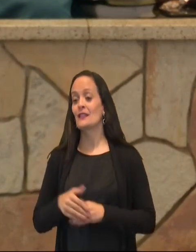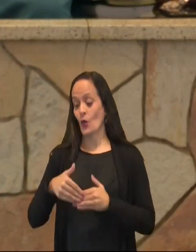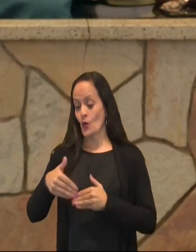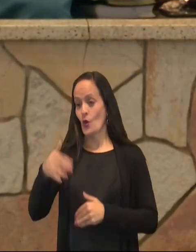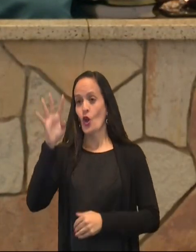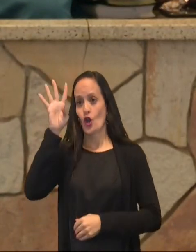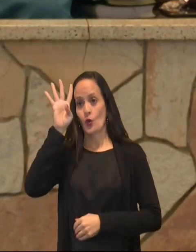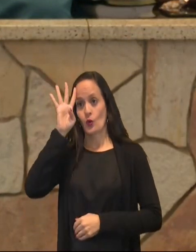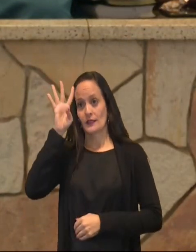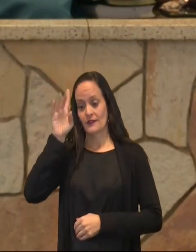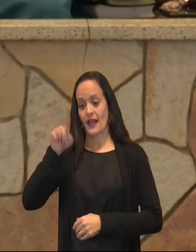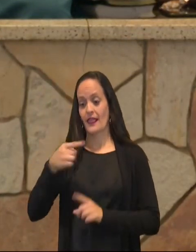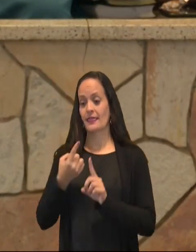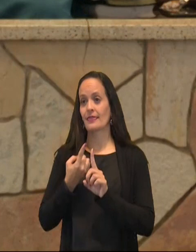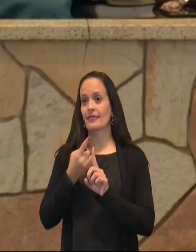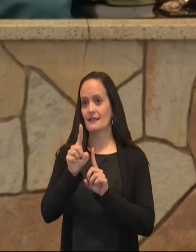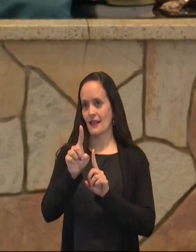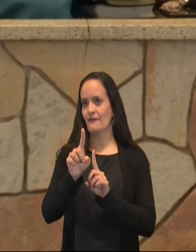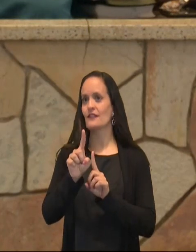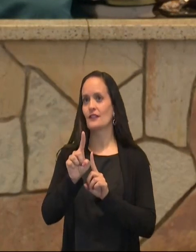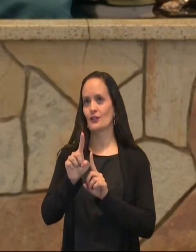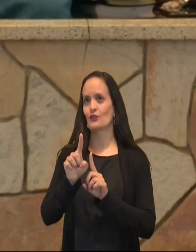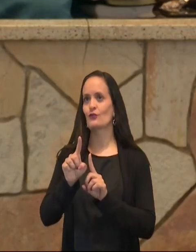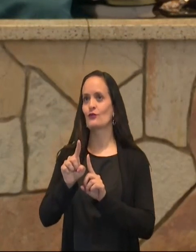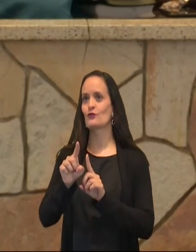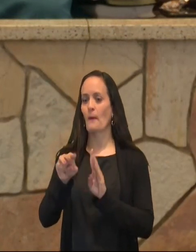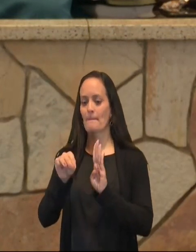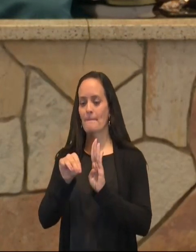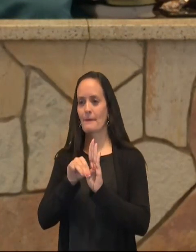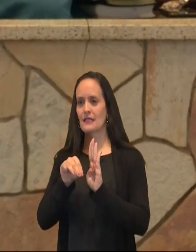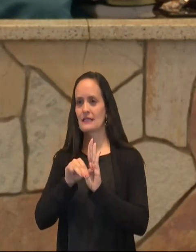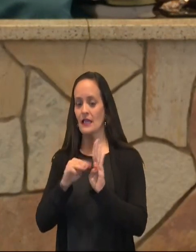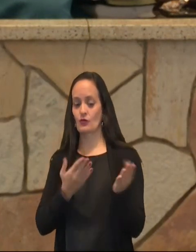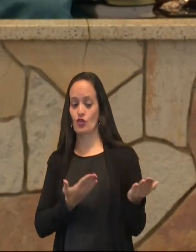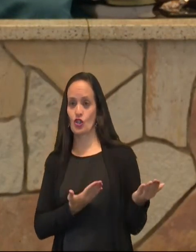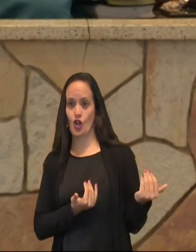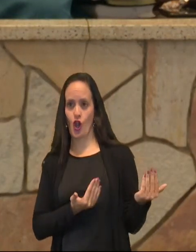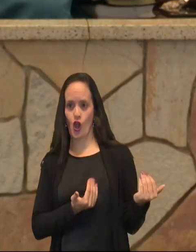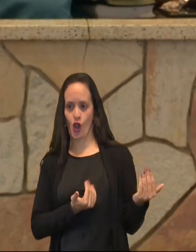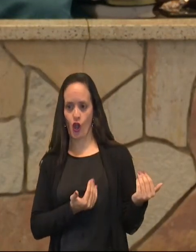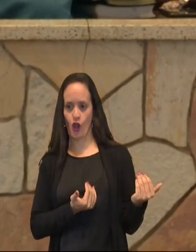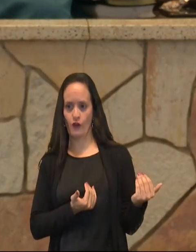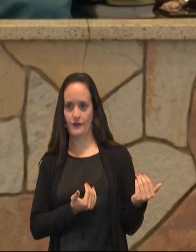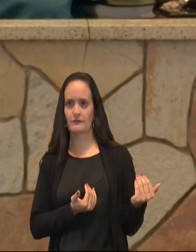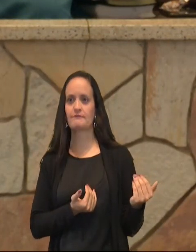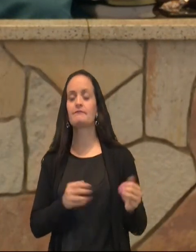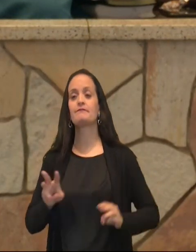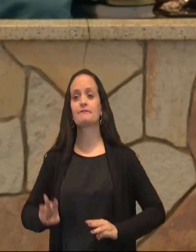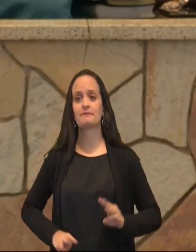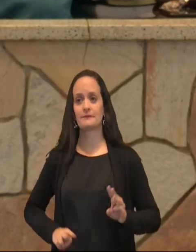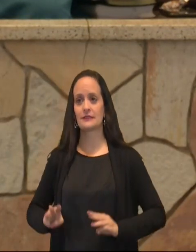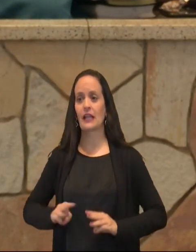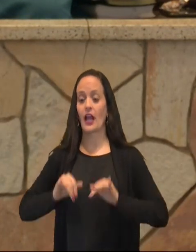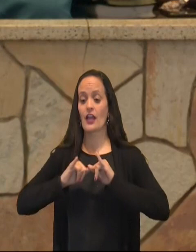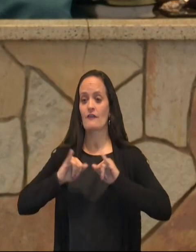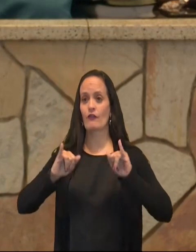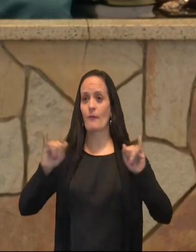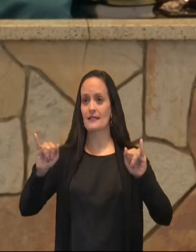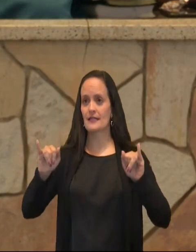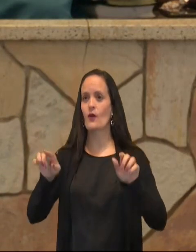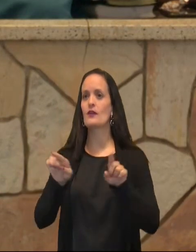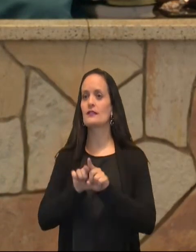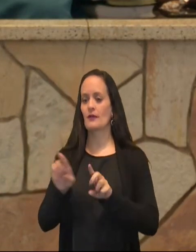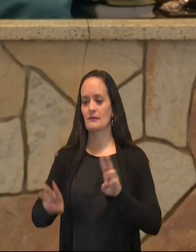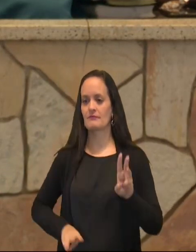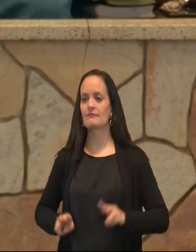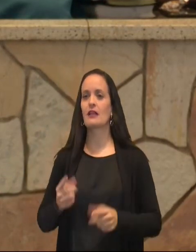então o desafio, a convocação dos Ministérios Juventude, do Ministério de Informação e do Conselho Fiscal. Mas